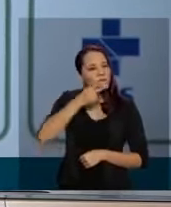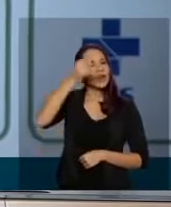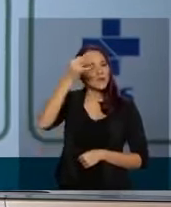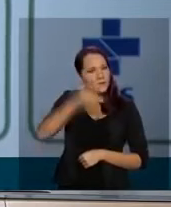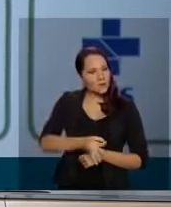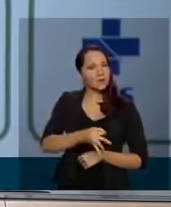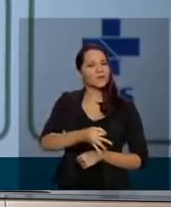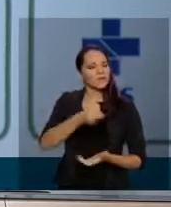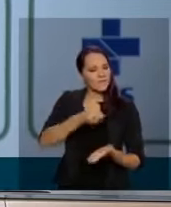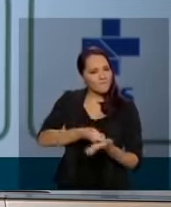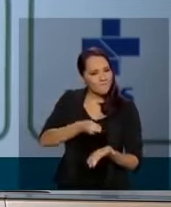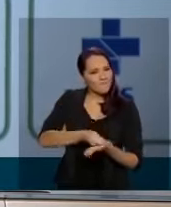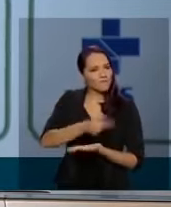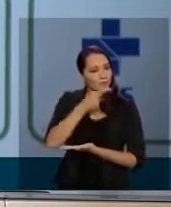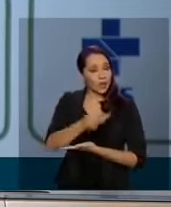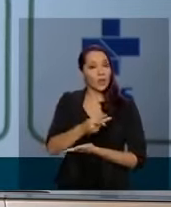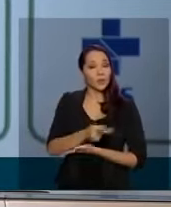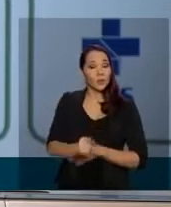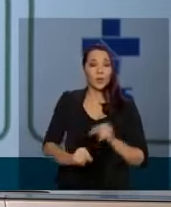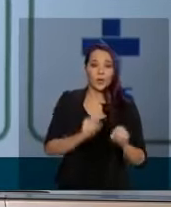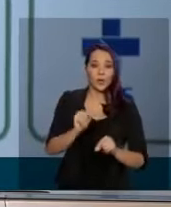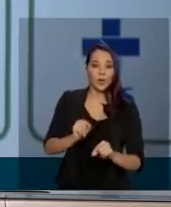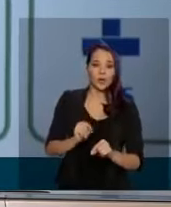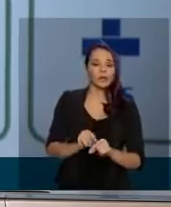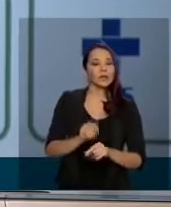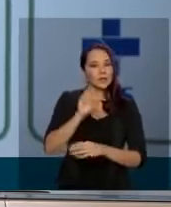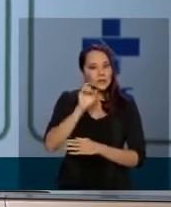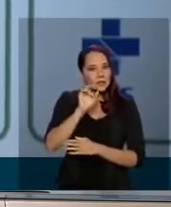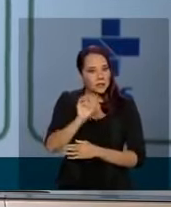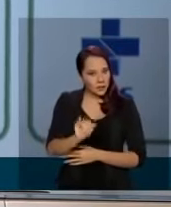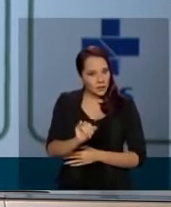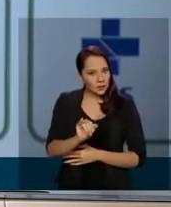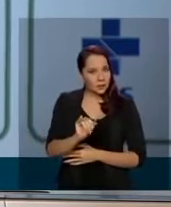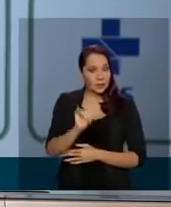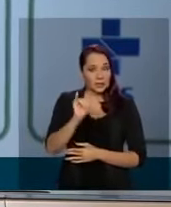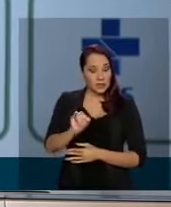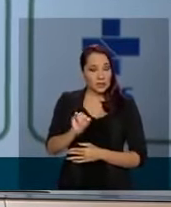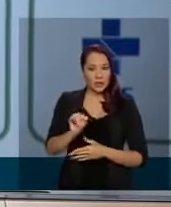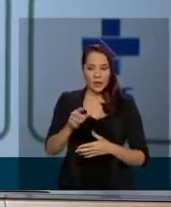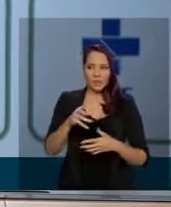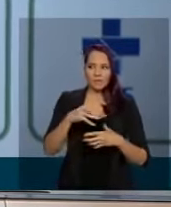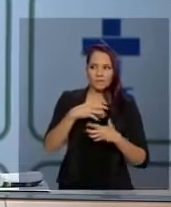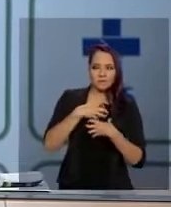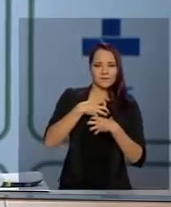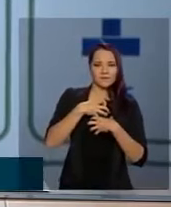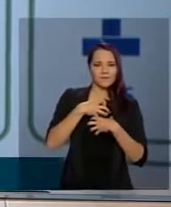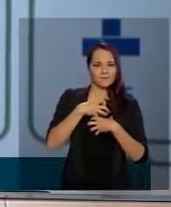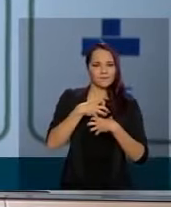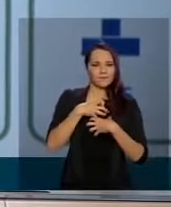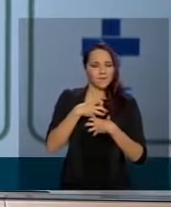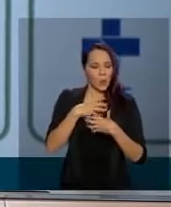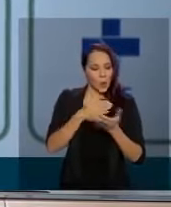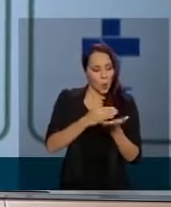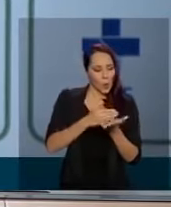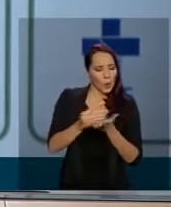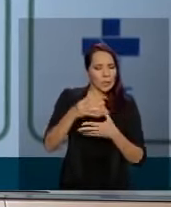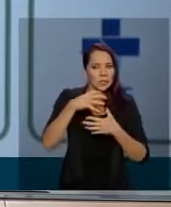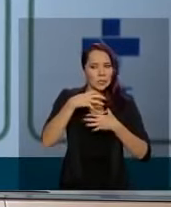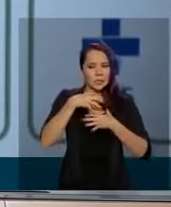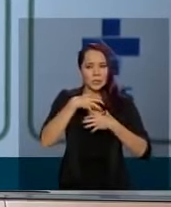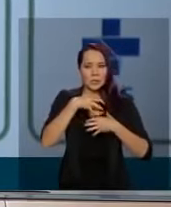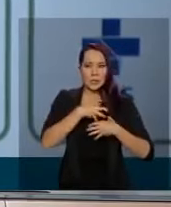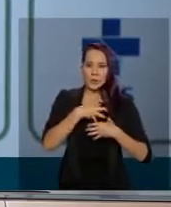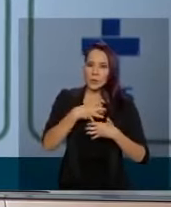e insistimos que em caso do aparecimento dos mais precoce dos seus sintomas